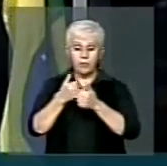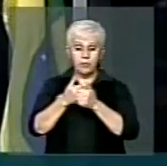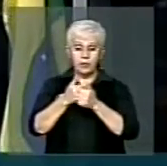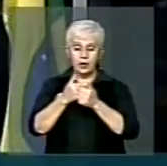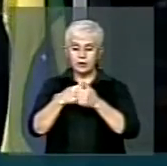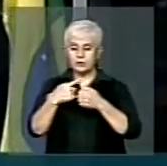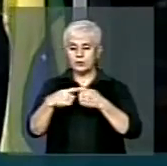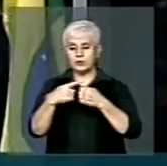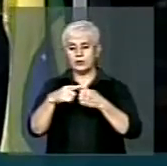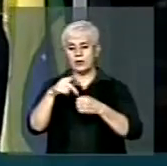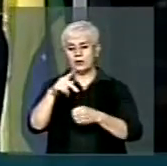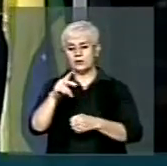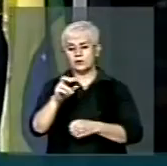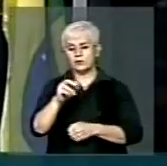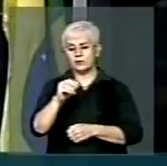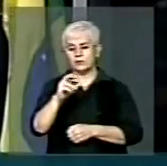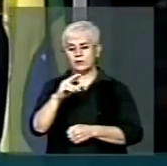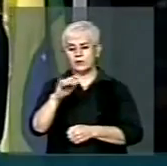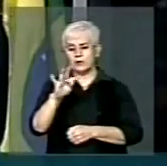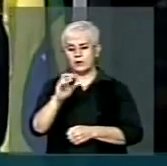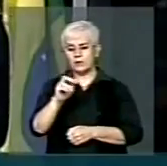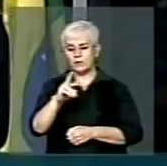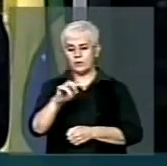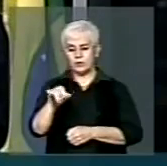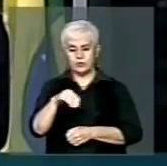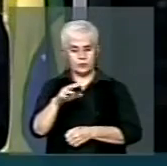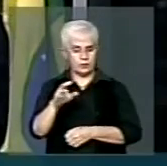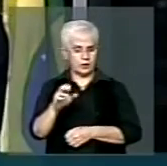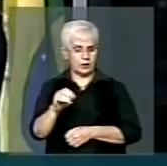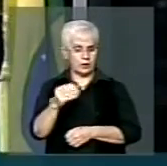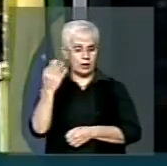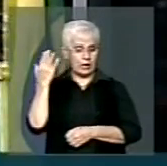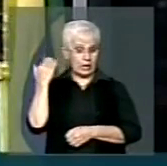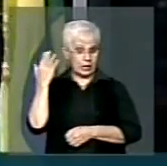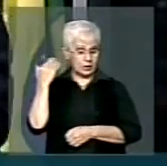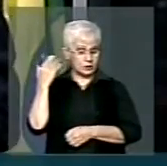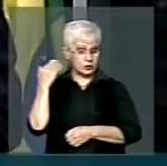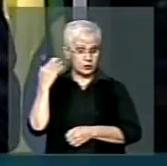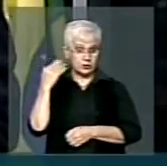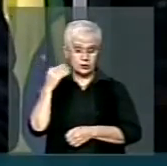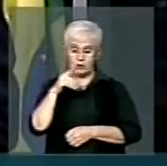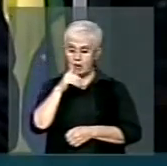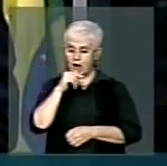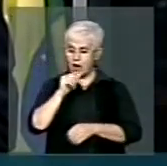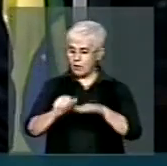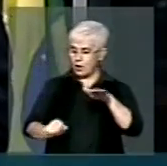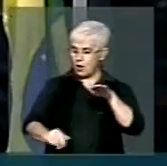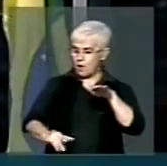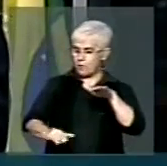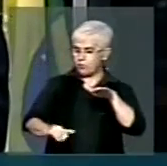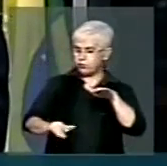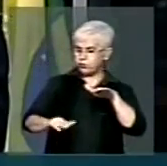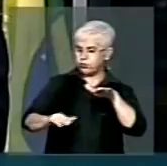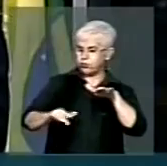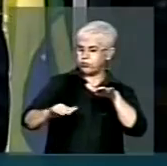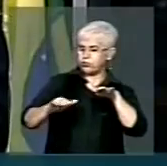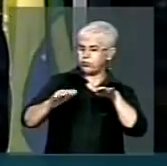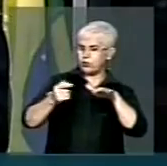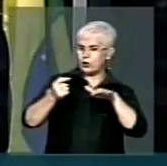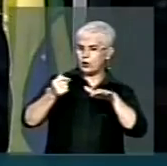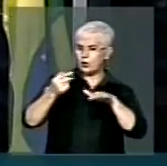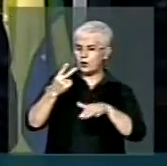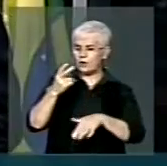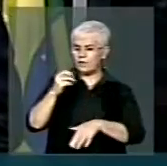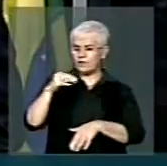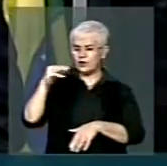Nunca se teve notícia de que a cota atingisse quase 20 metros acima